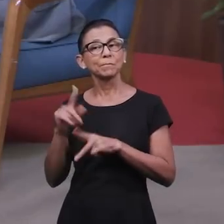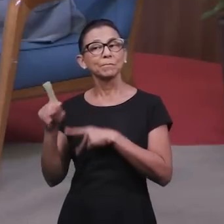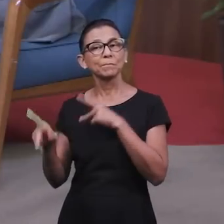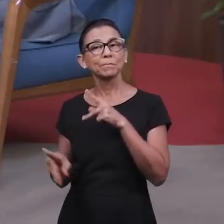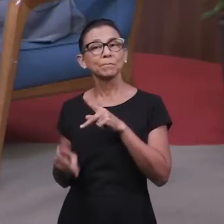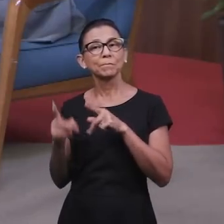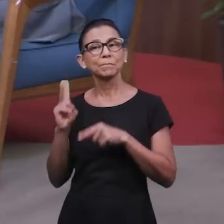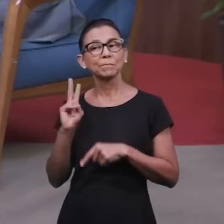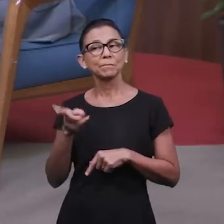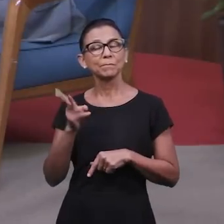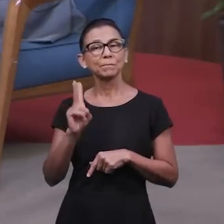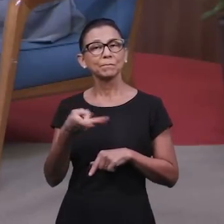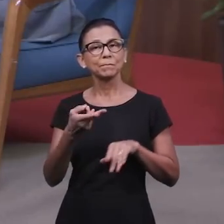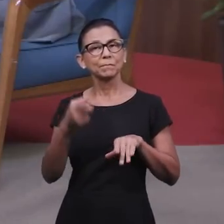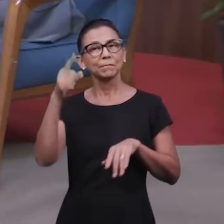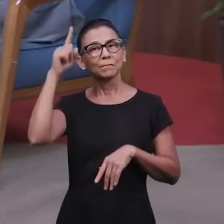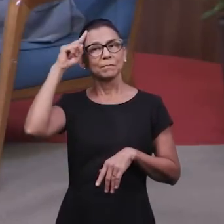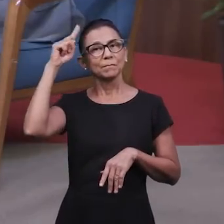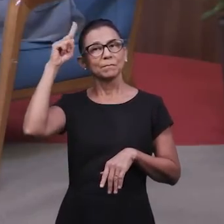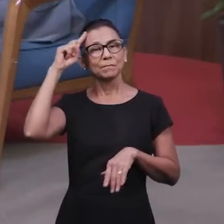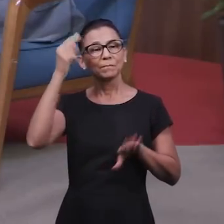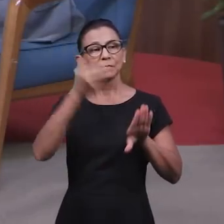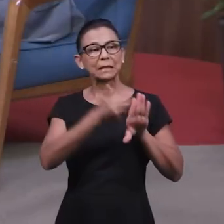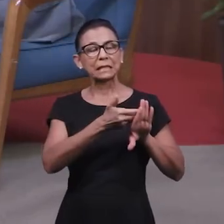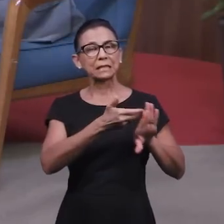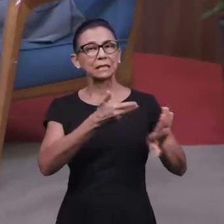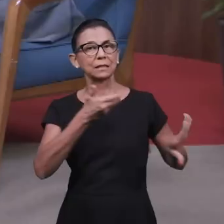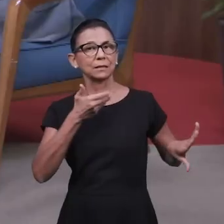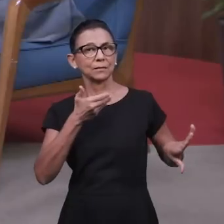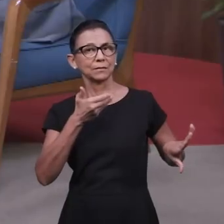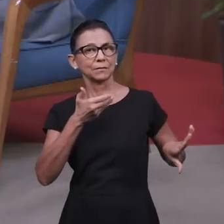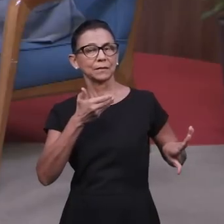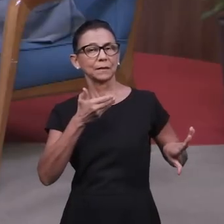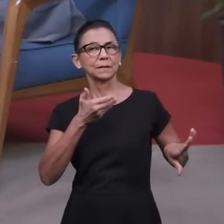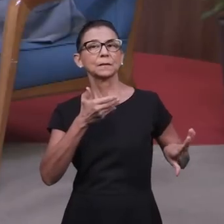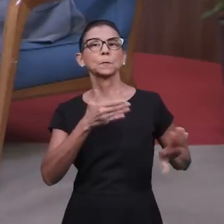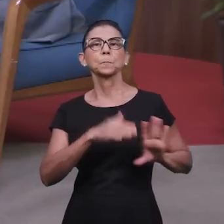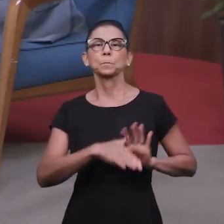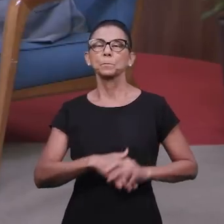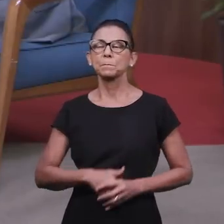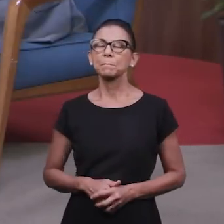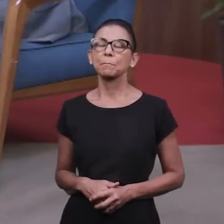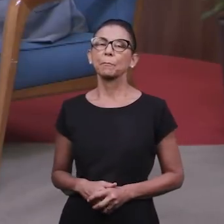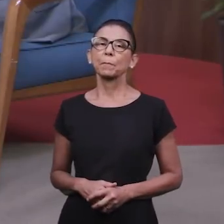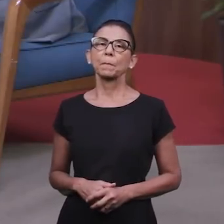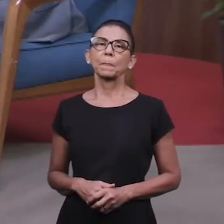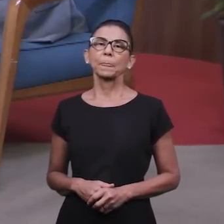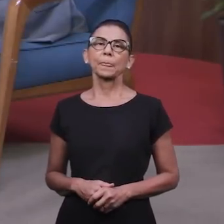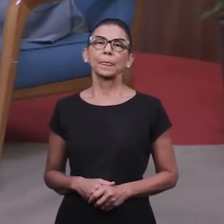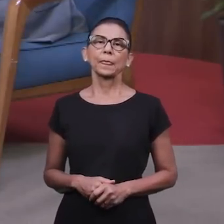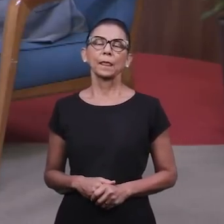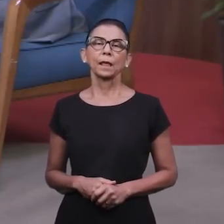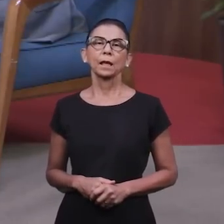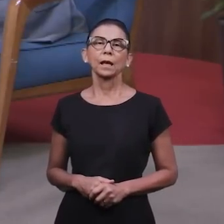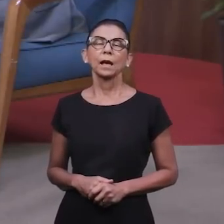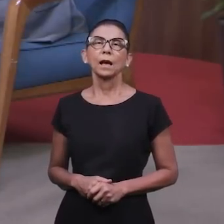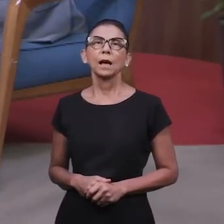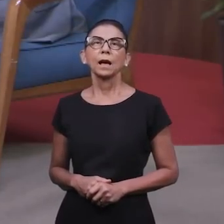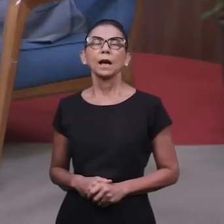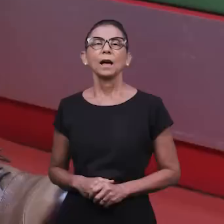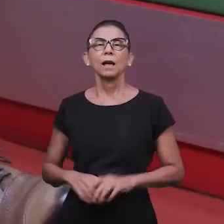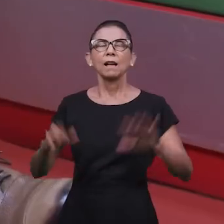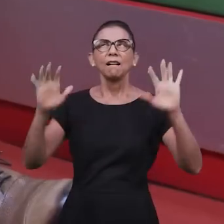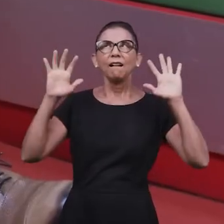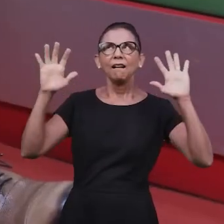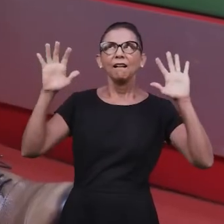santificação. Glória a Deus. Entendeu? Agora, a santificação não é